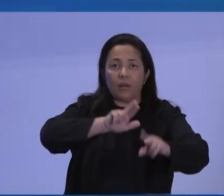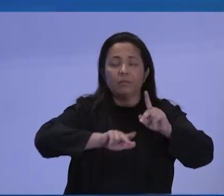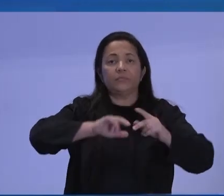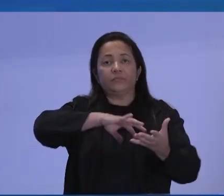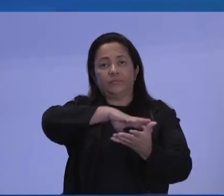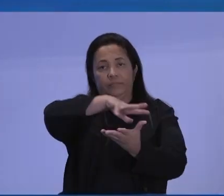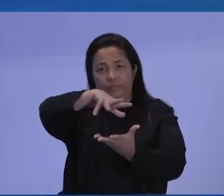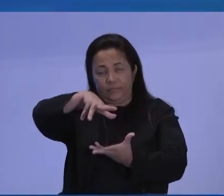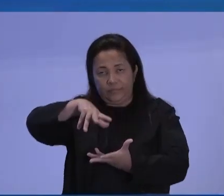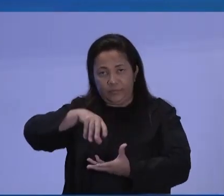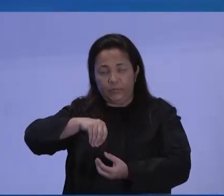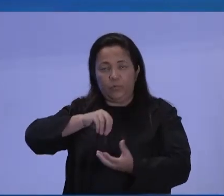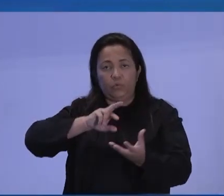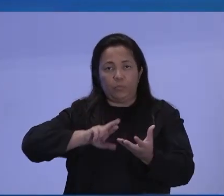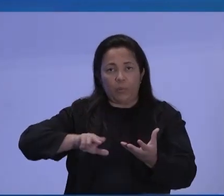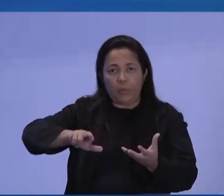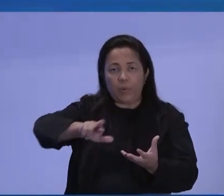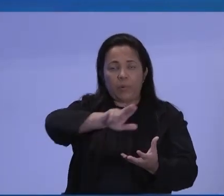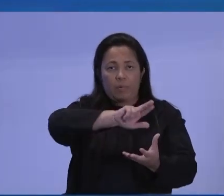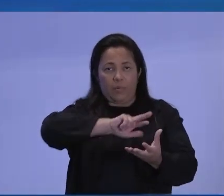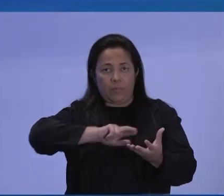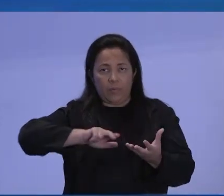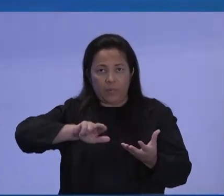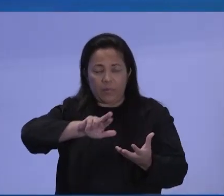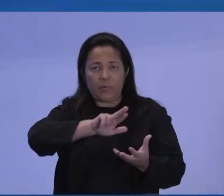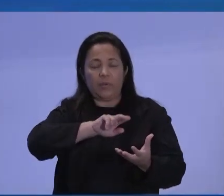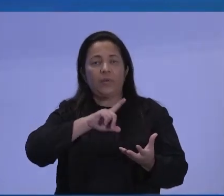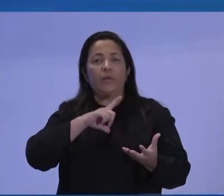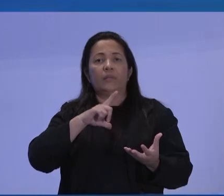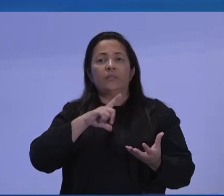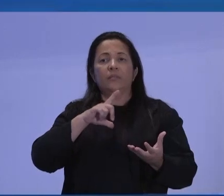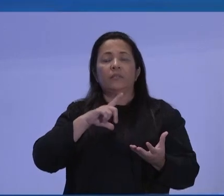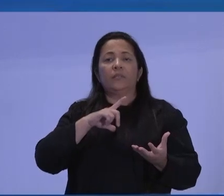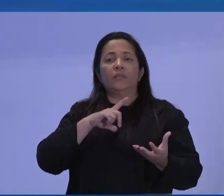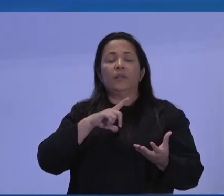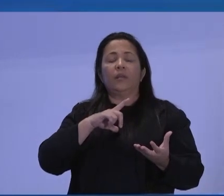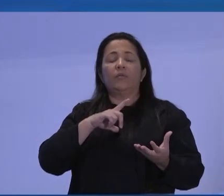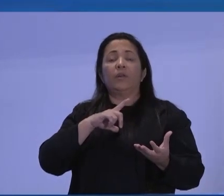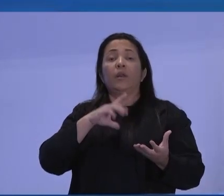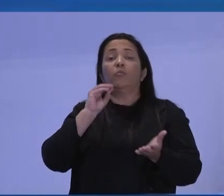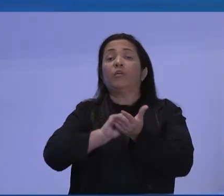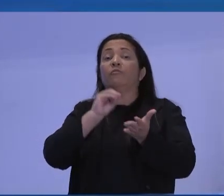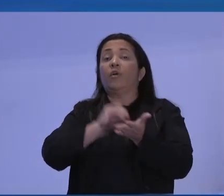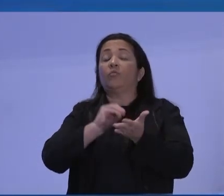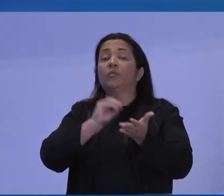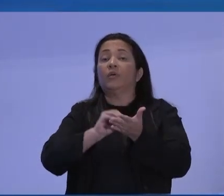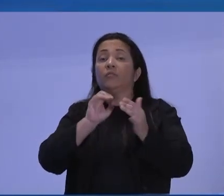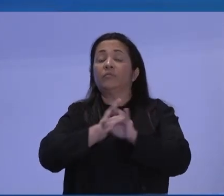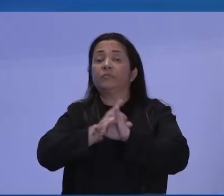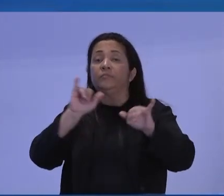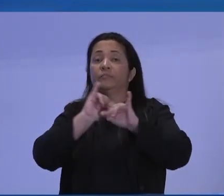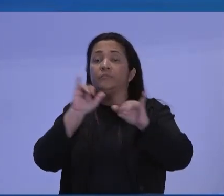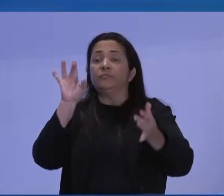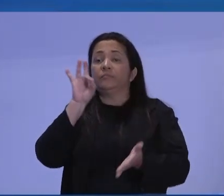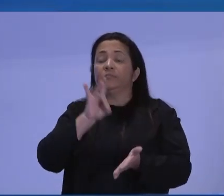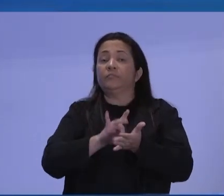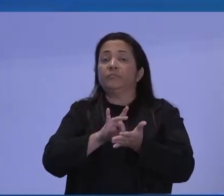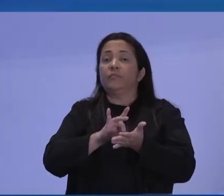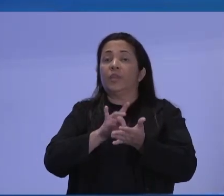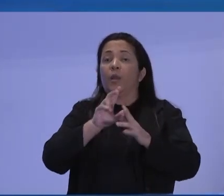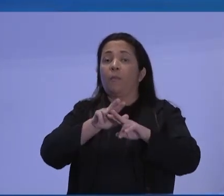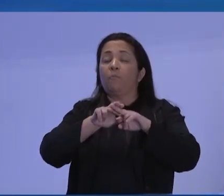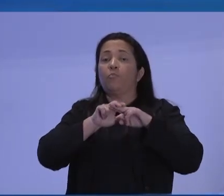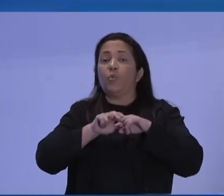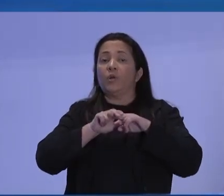tinha essa número de casos, na verdade, o que se tinha era uma subnotificação, e os programas eram, então, alcançamos as metas, então